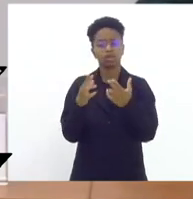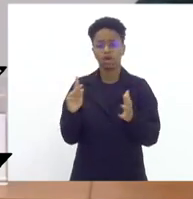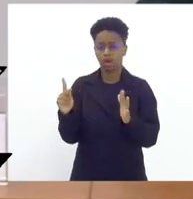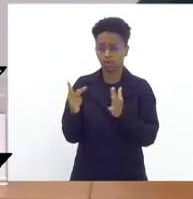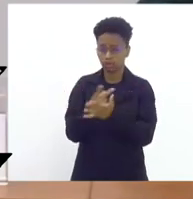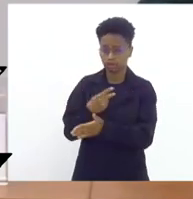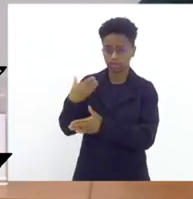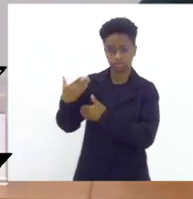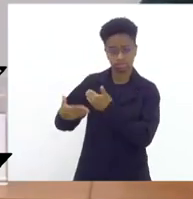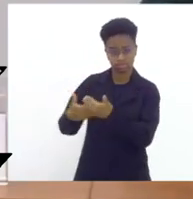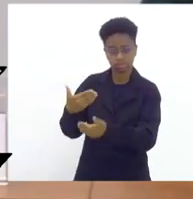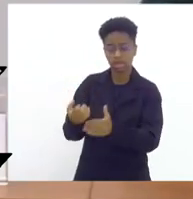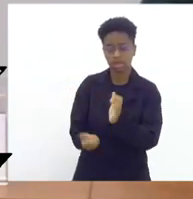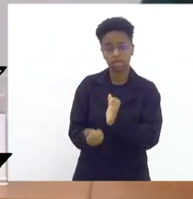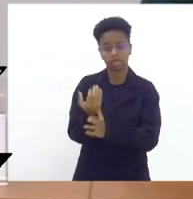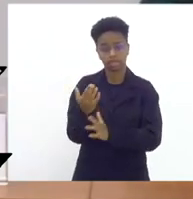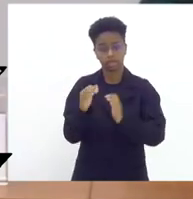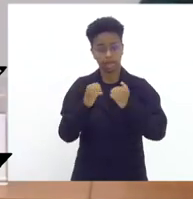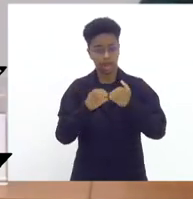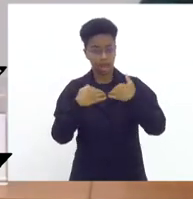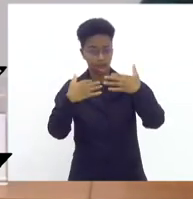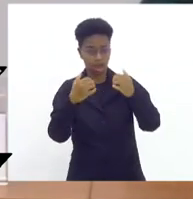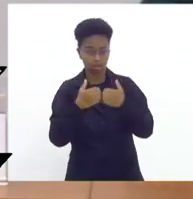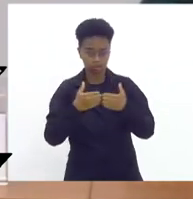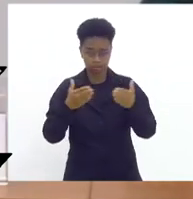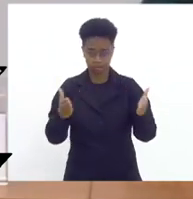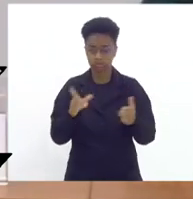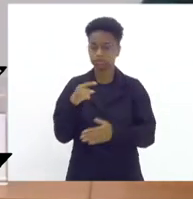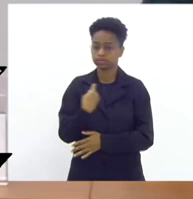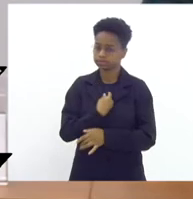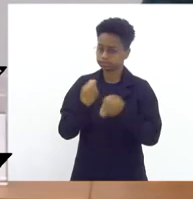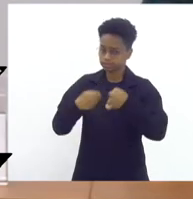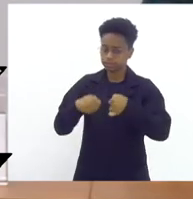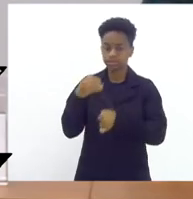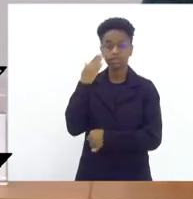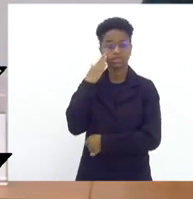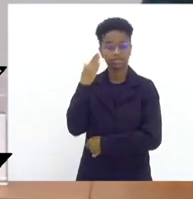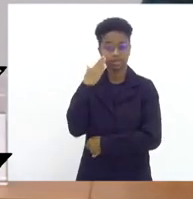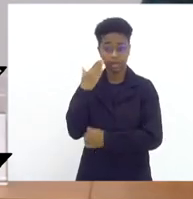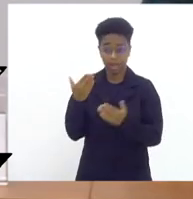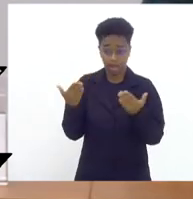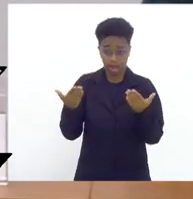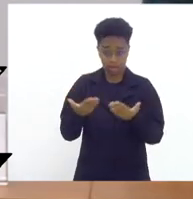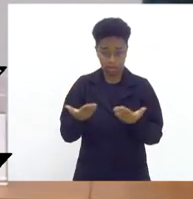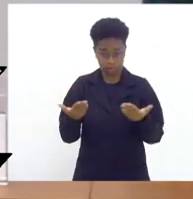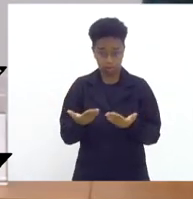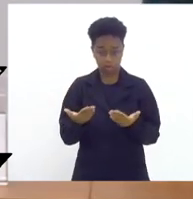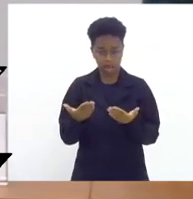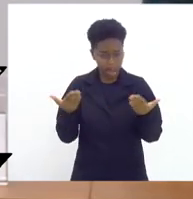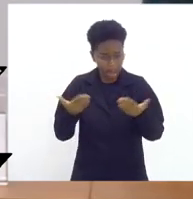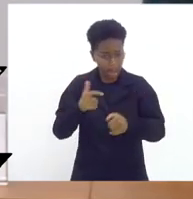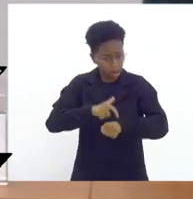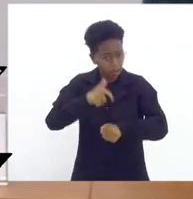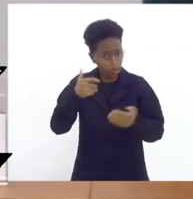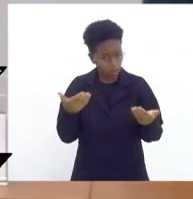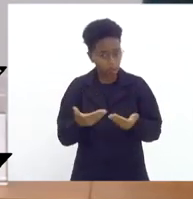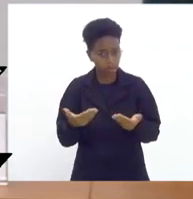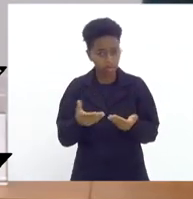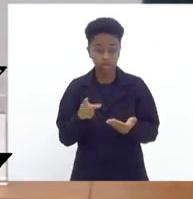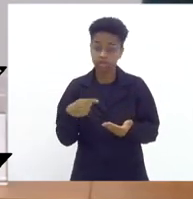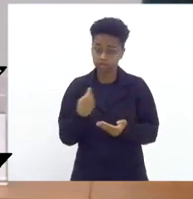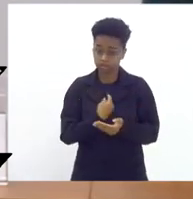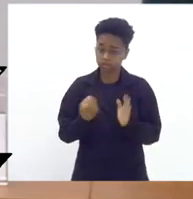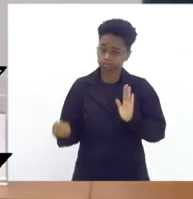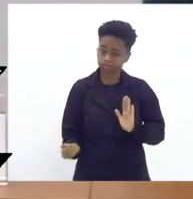na produção dessa audiência saibamos todos nós E todas nós que agora nesse exato momento estamos fazendo